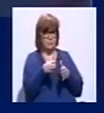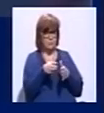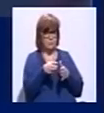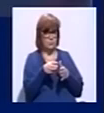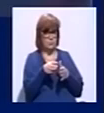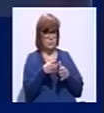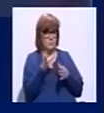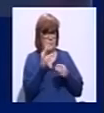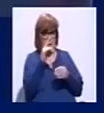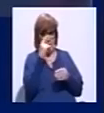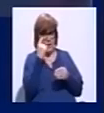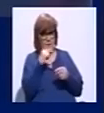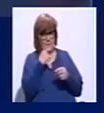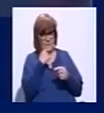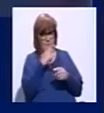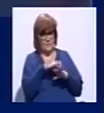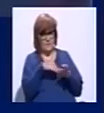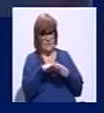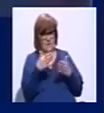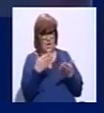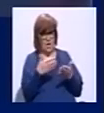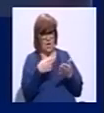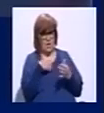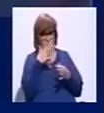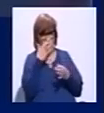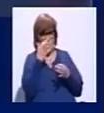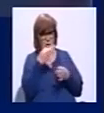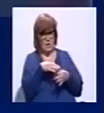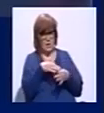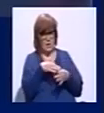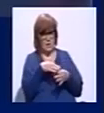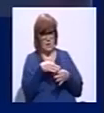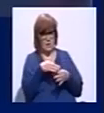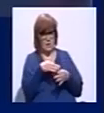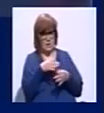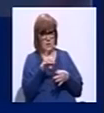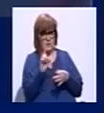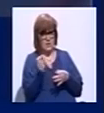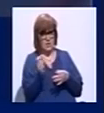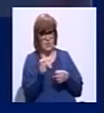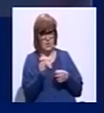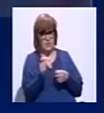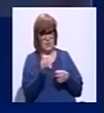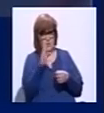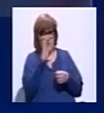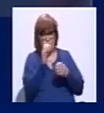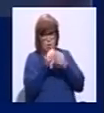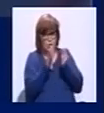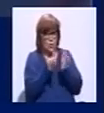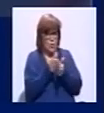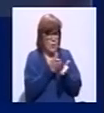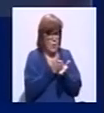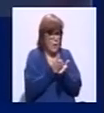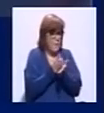um pouco mais difícil de fazer no momento mas eu acredito que dentro de seis meses se tudo ocorreu muito bem dentro